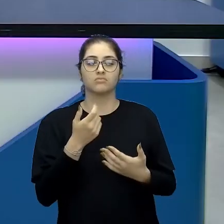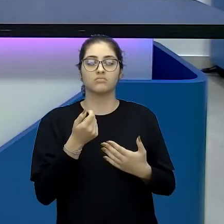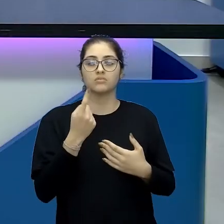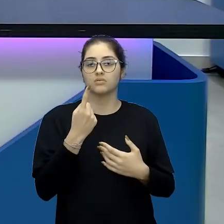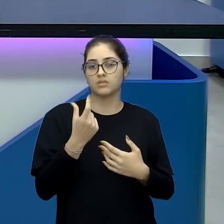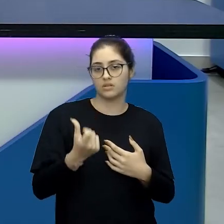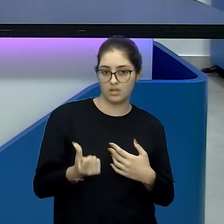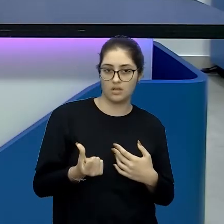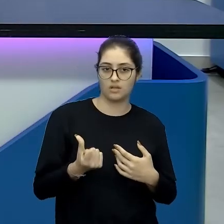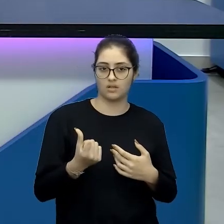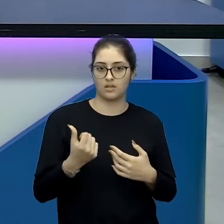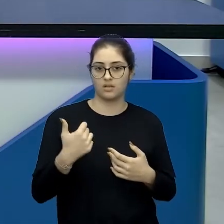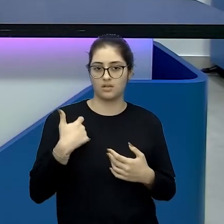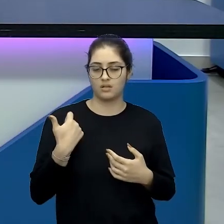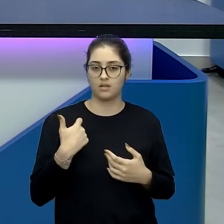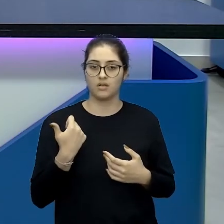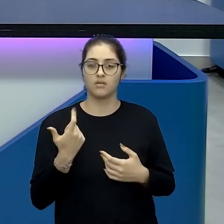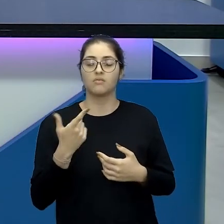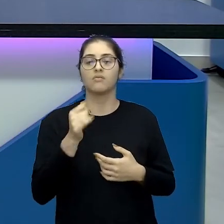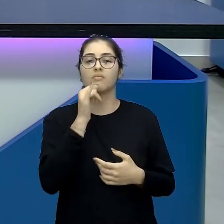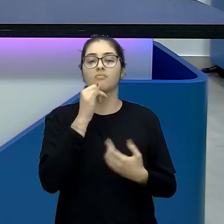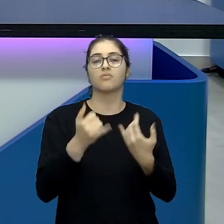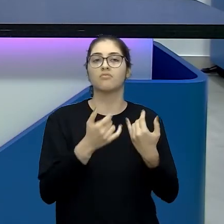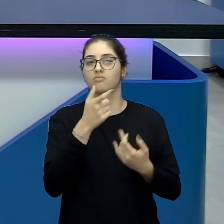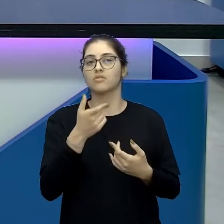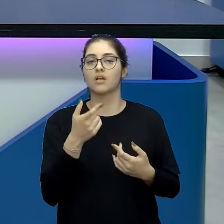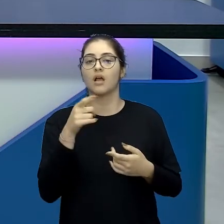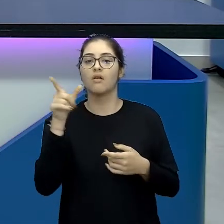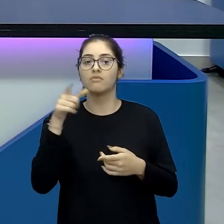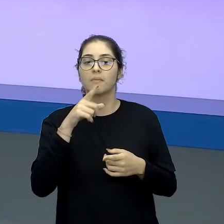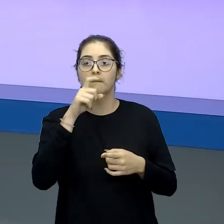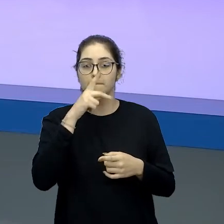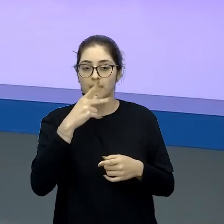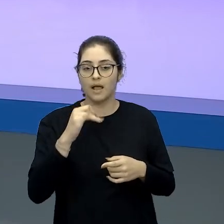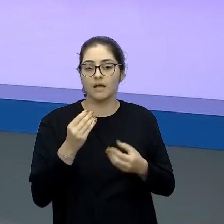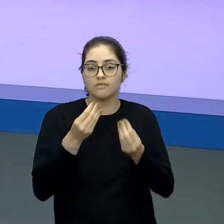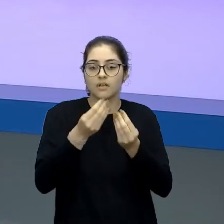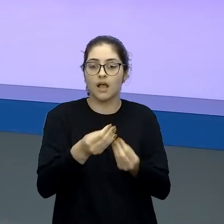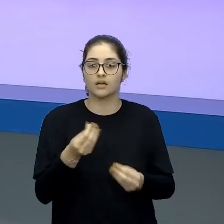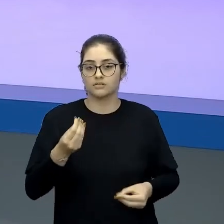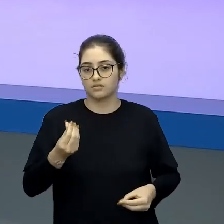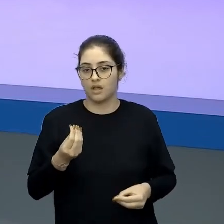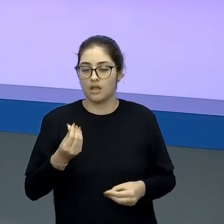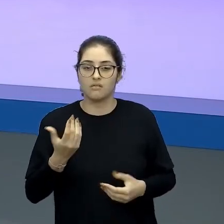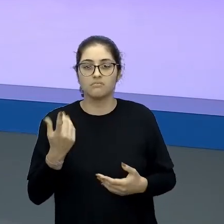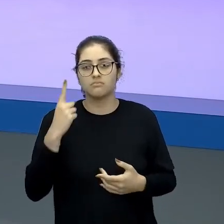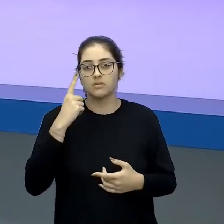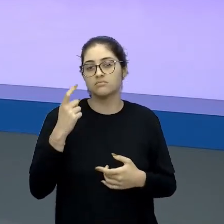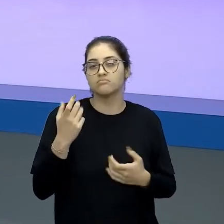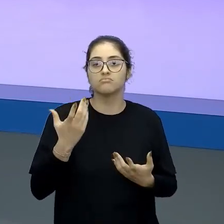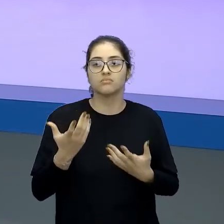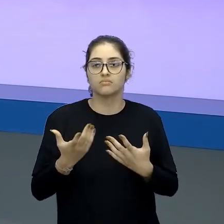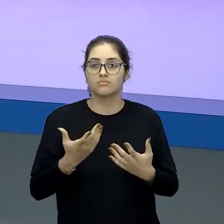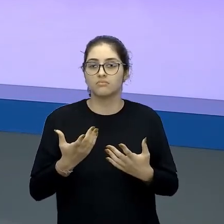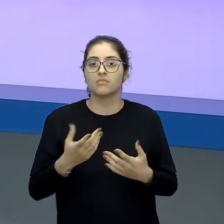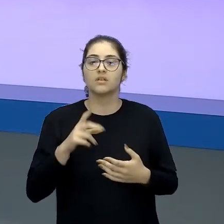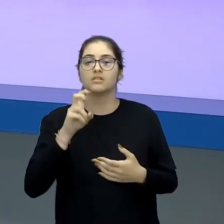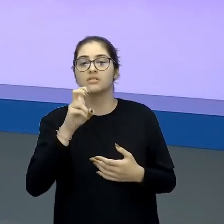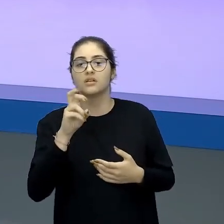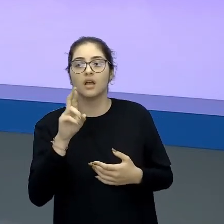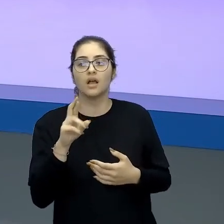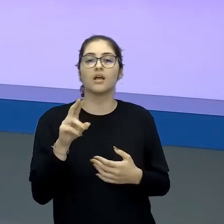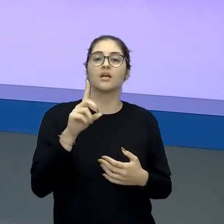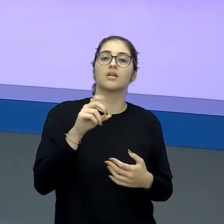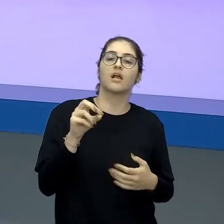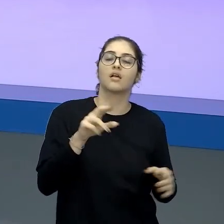mais ou menos de uma mesada ou semanada? Pensando aí num valores reais, né? Que pode acontecer. R$5,